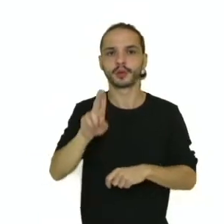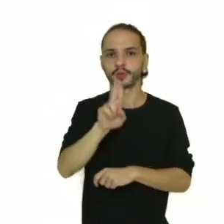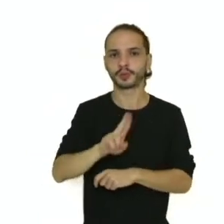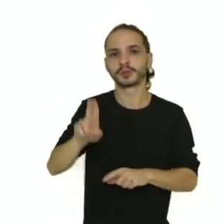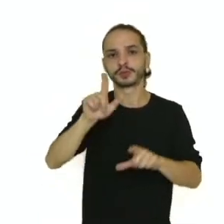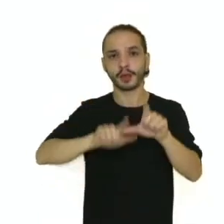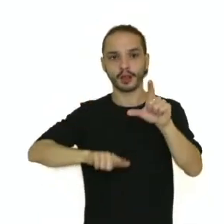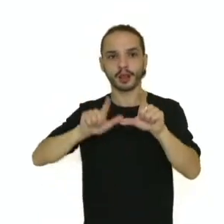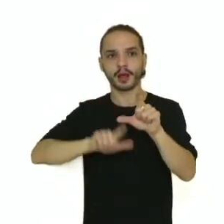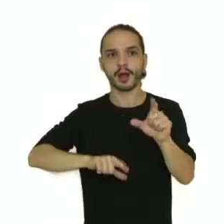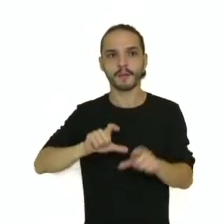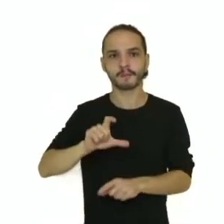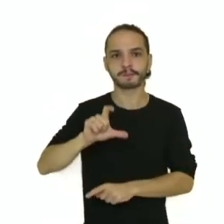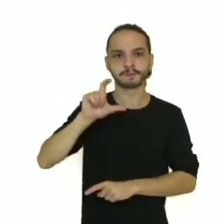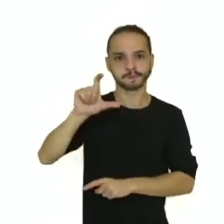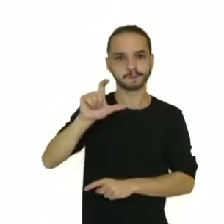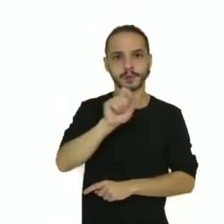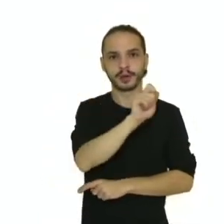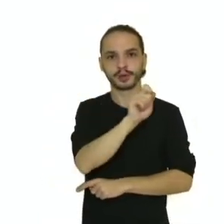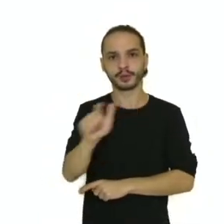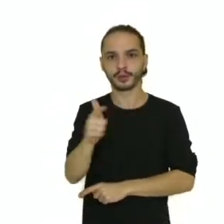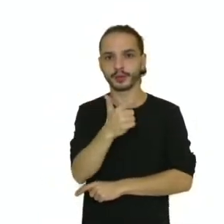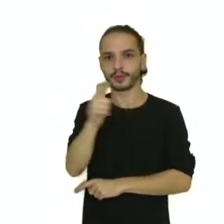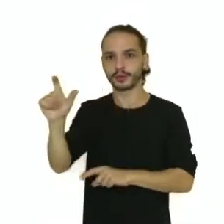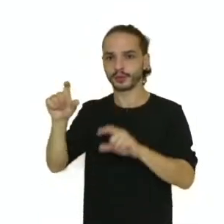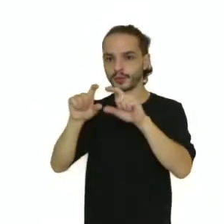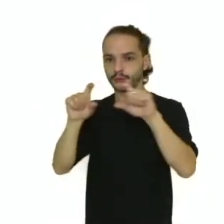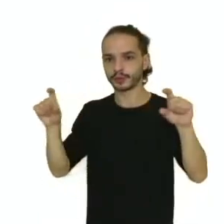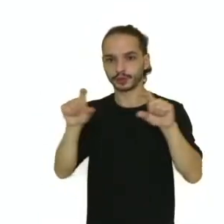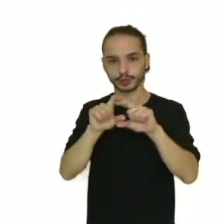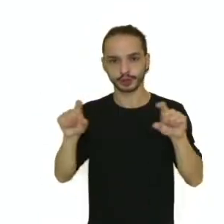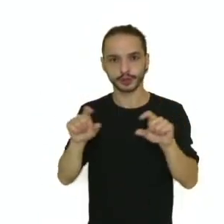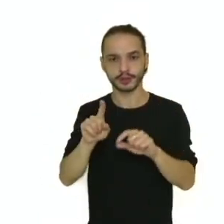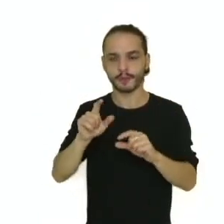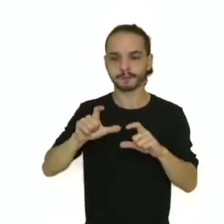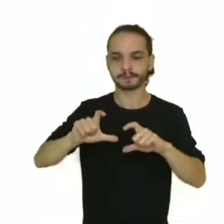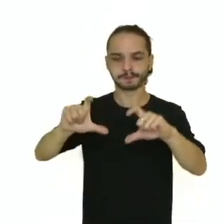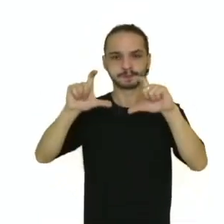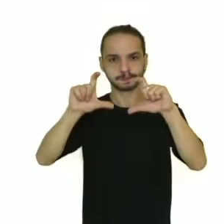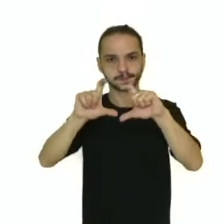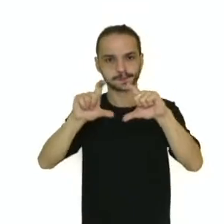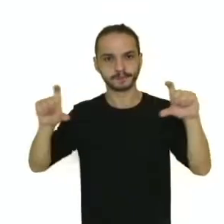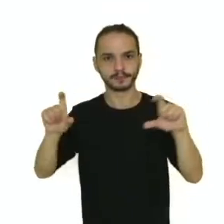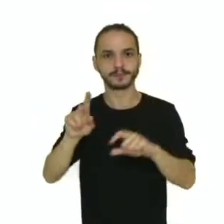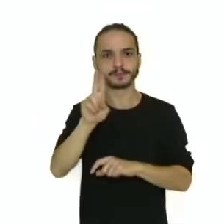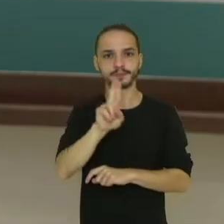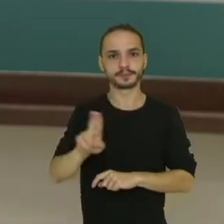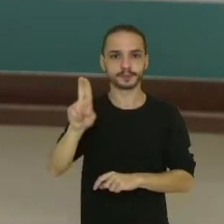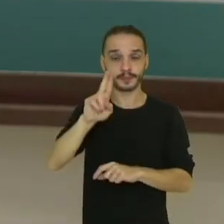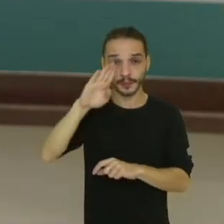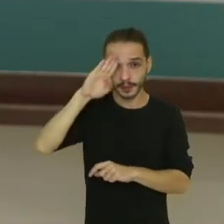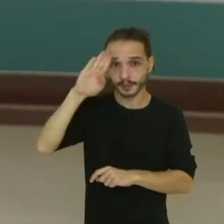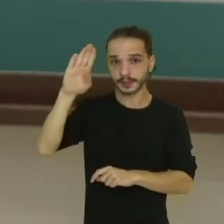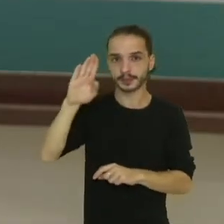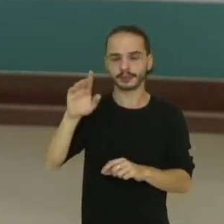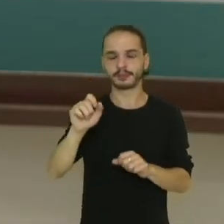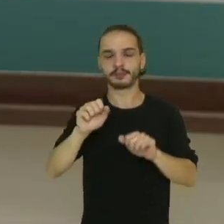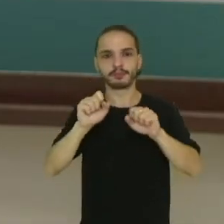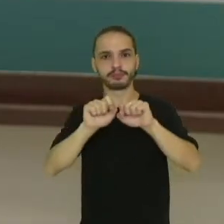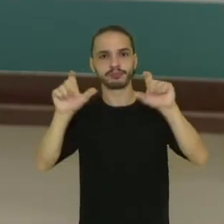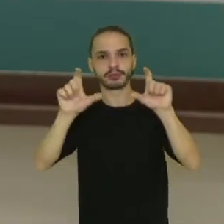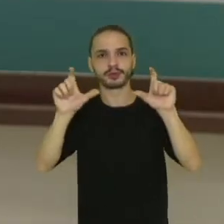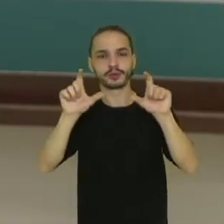letras maiores que os outros títulos, né? Então, como a gente disse, a manchete é o título principal, né? E